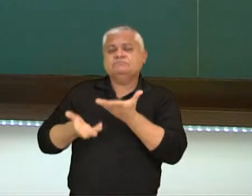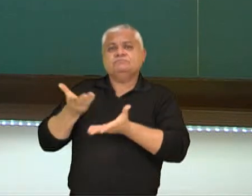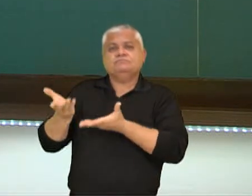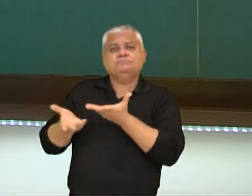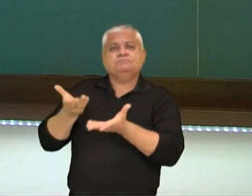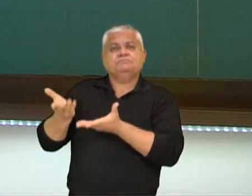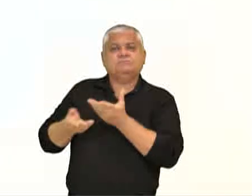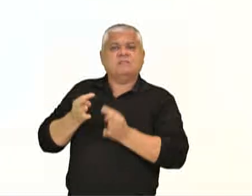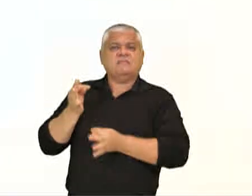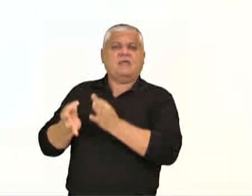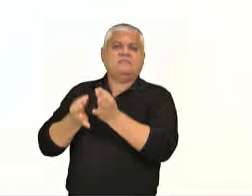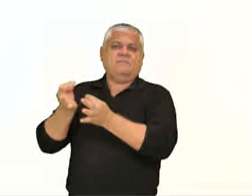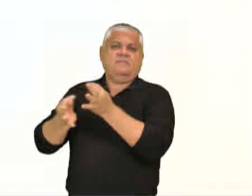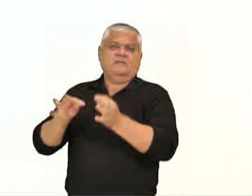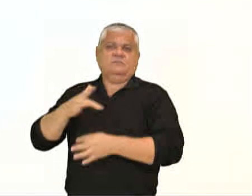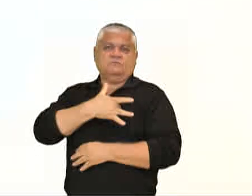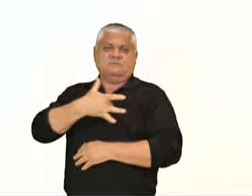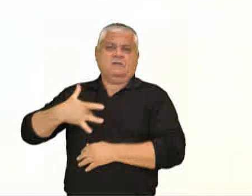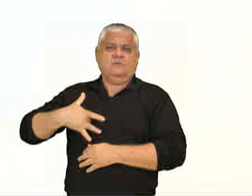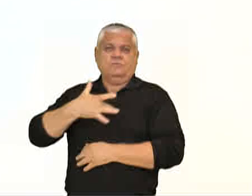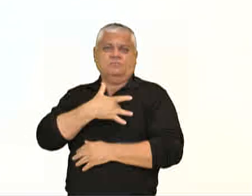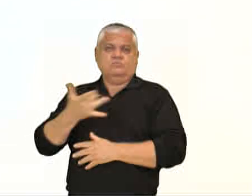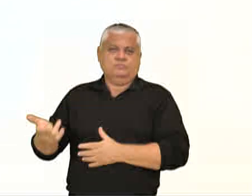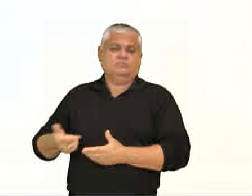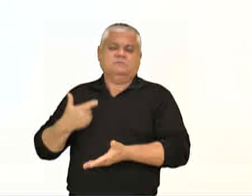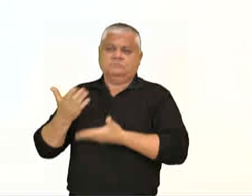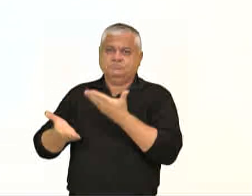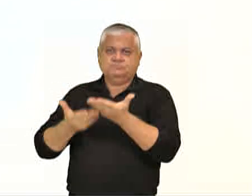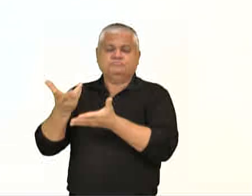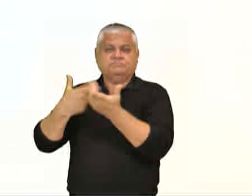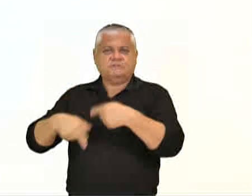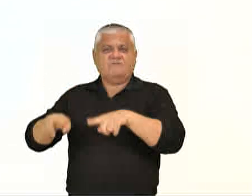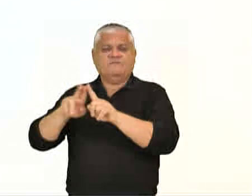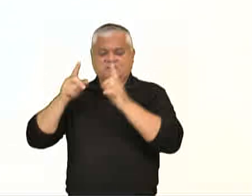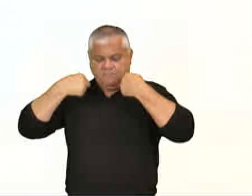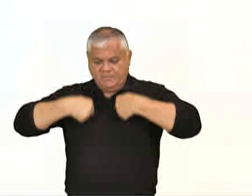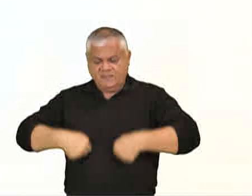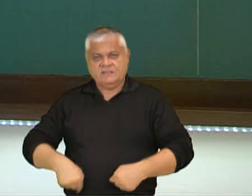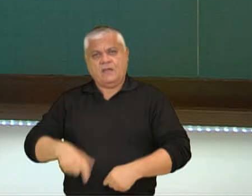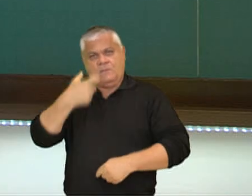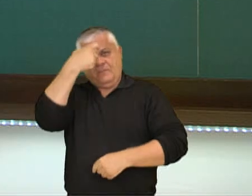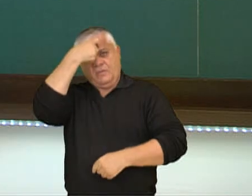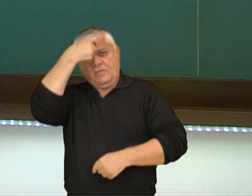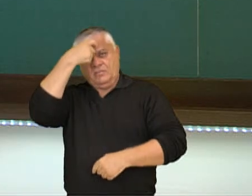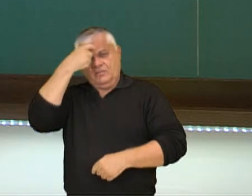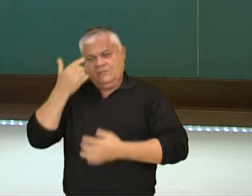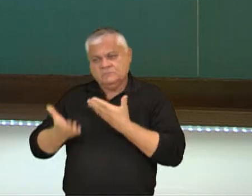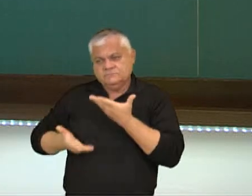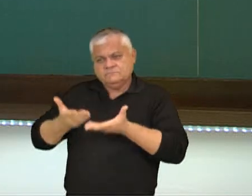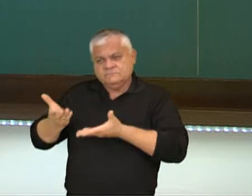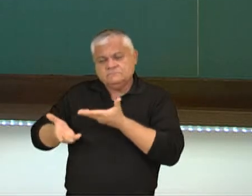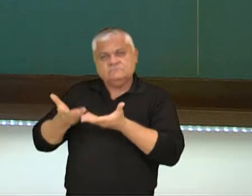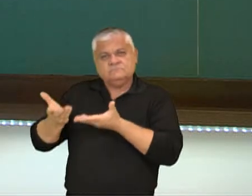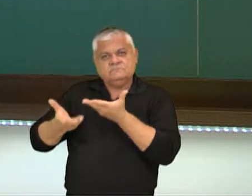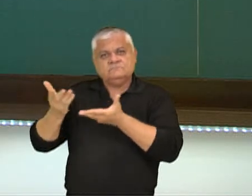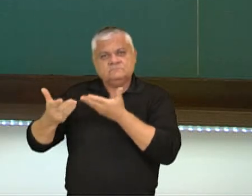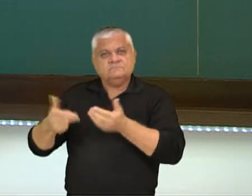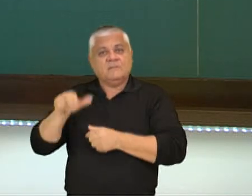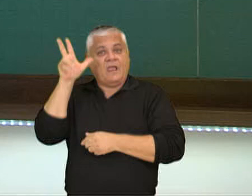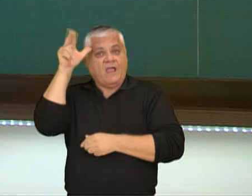na ecoterapia, uma prática terapêutica de reabilitação física e mental. Então nós temos aqui